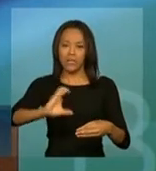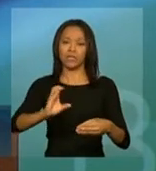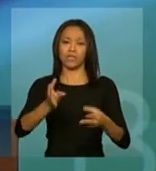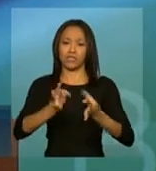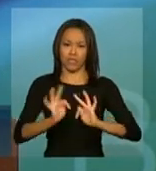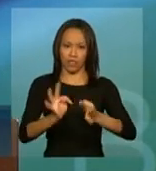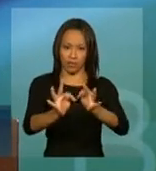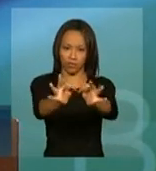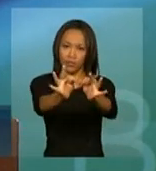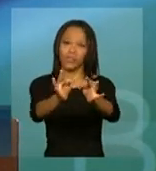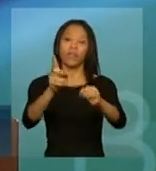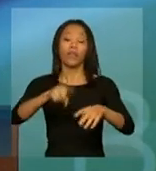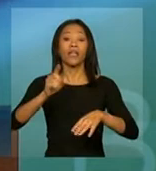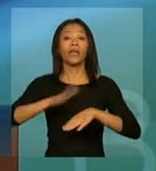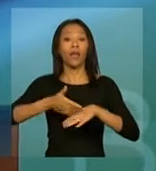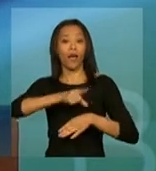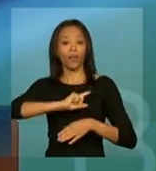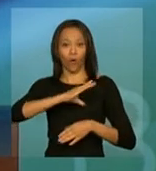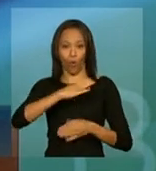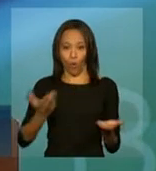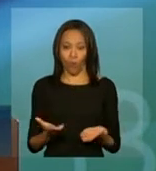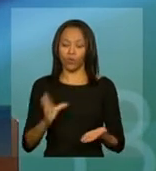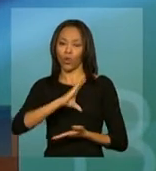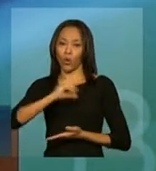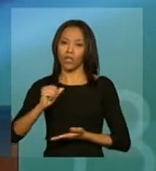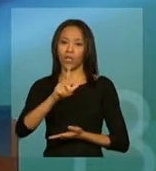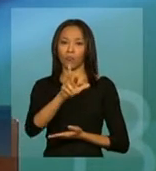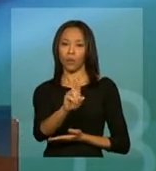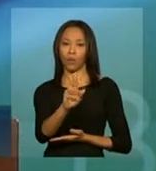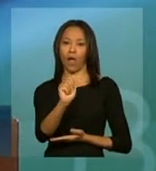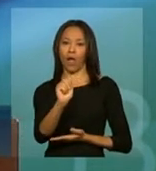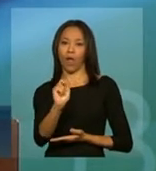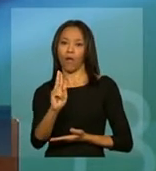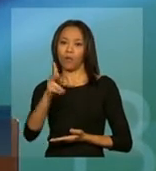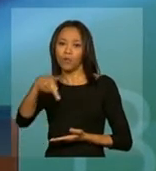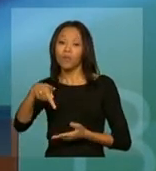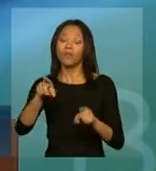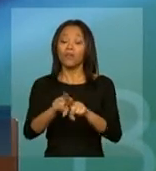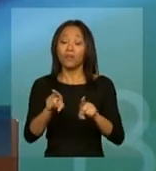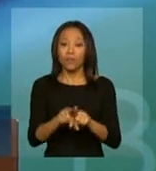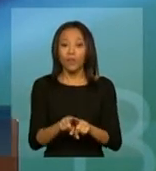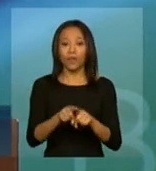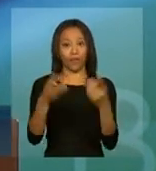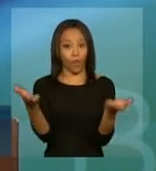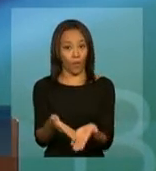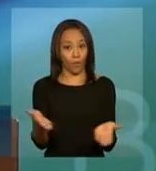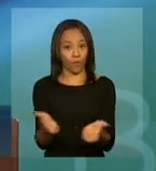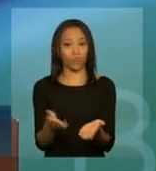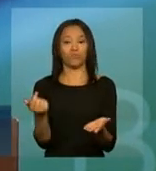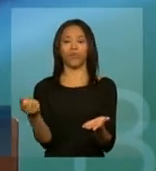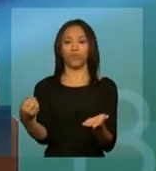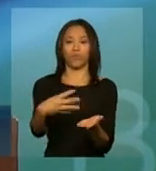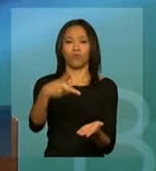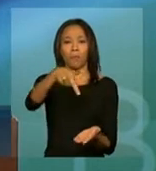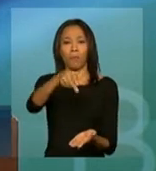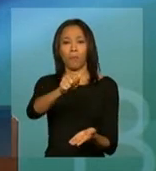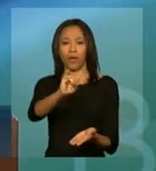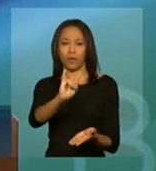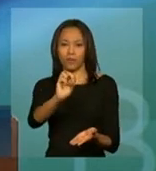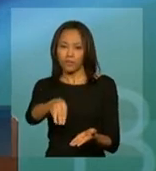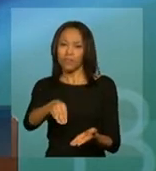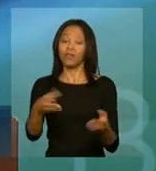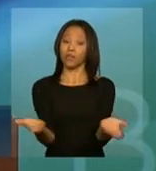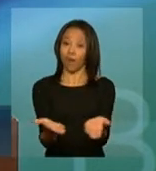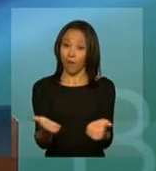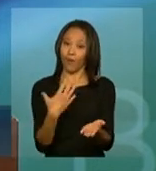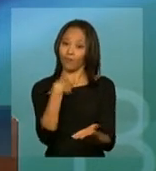inovação, coordenado pelo nosso ministro Raup, ao Ministério da Educação, que está em excelentes mãos com o nosso ministro Henrique Paim, e agora na chefia